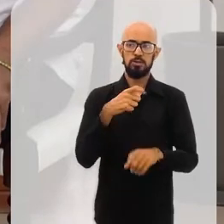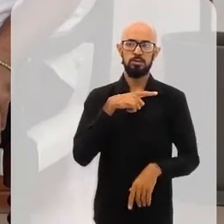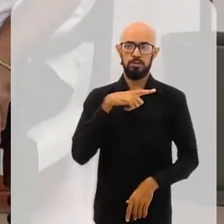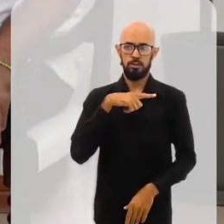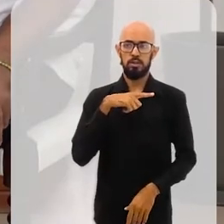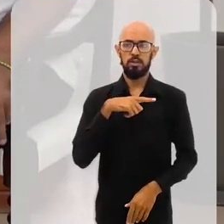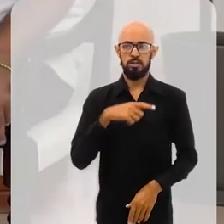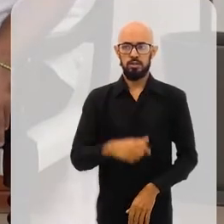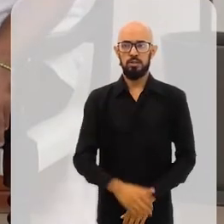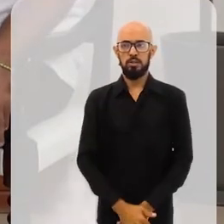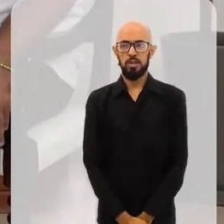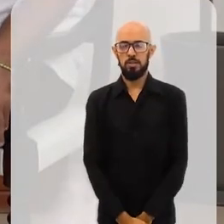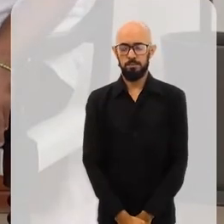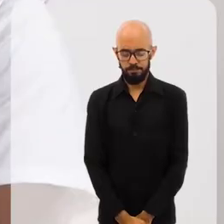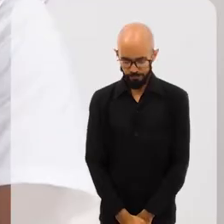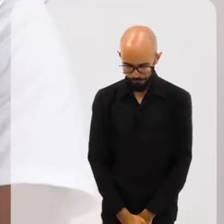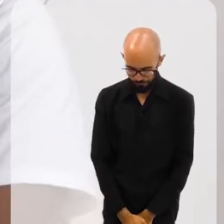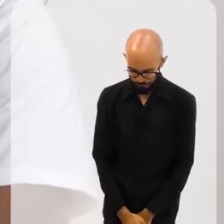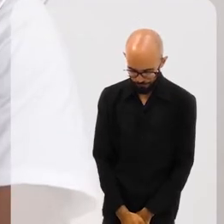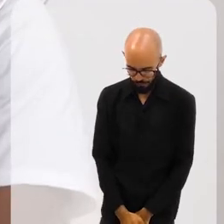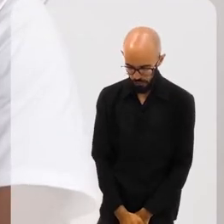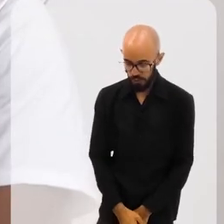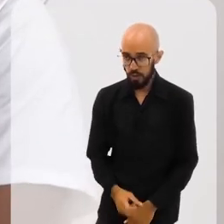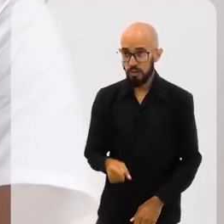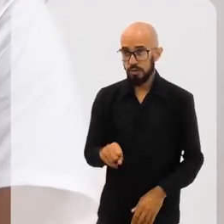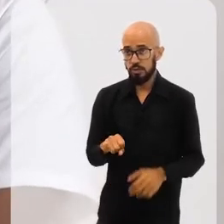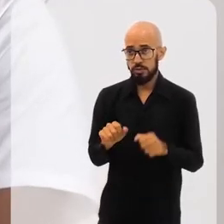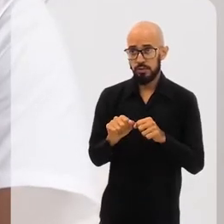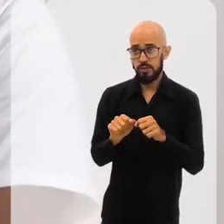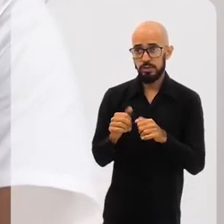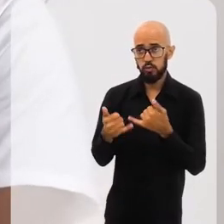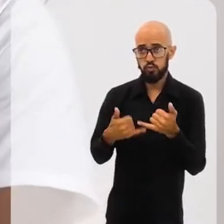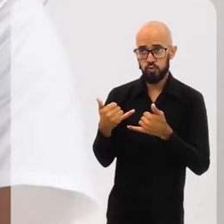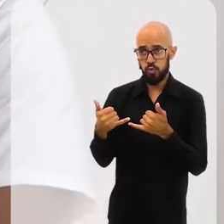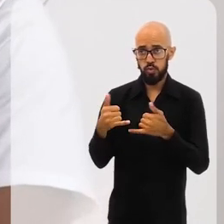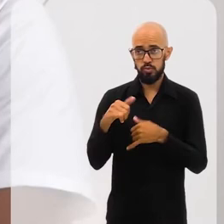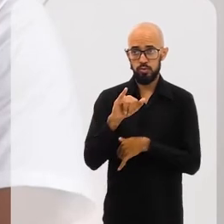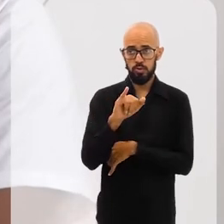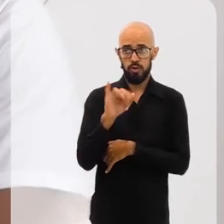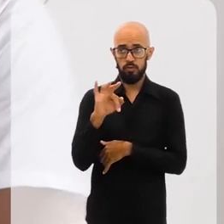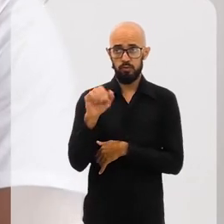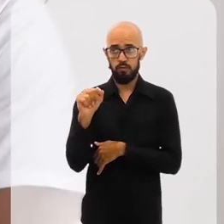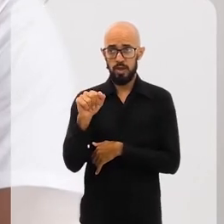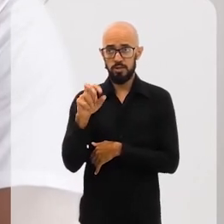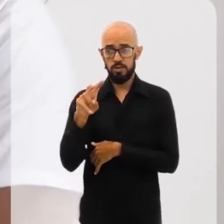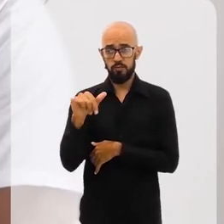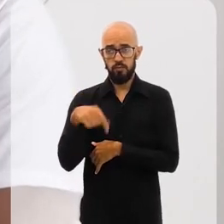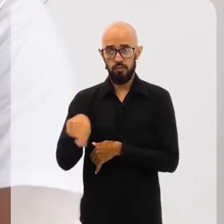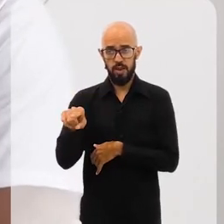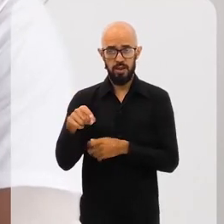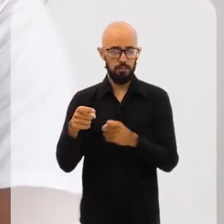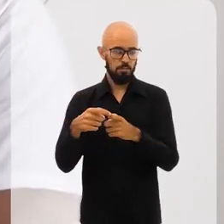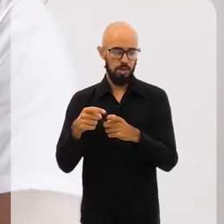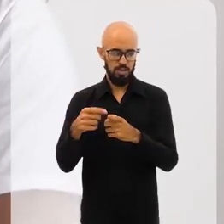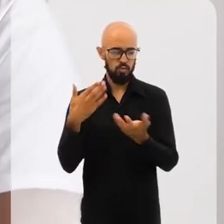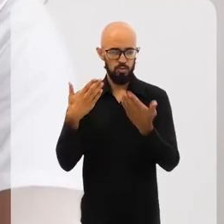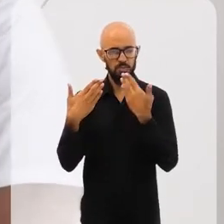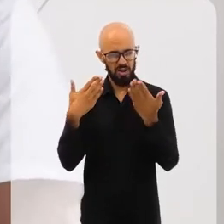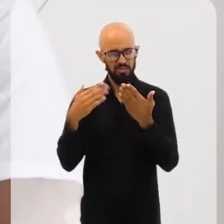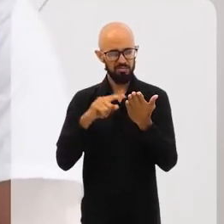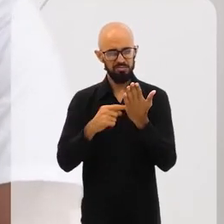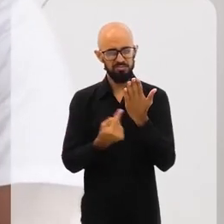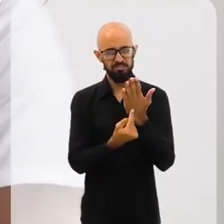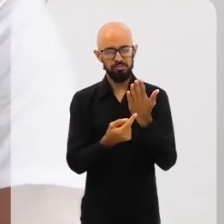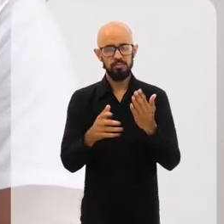Mas as matanças são assim, vamos dizer que quando você vai fazer um jogo com Ifá, você está indo no médico entender qual é o